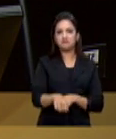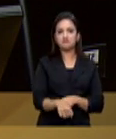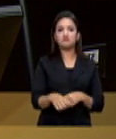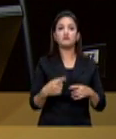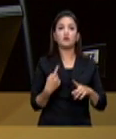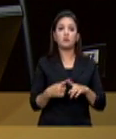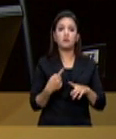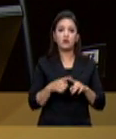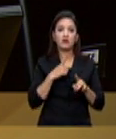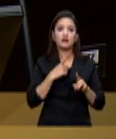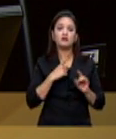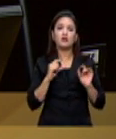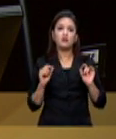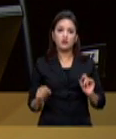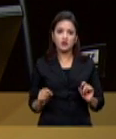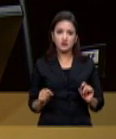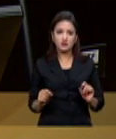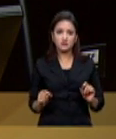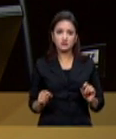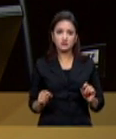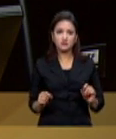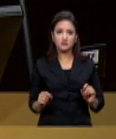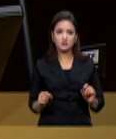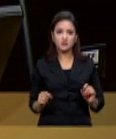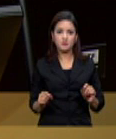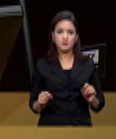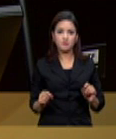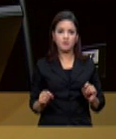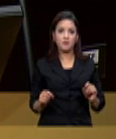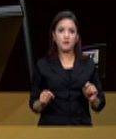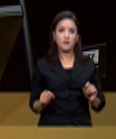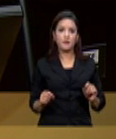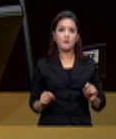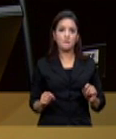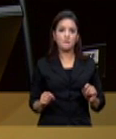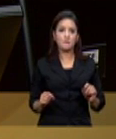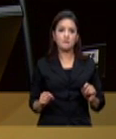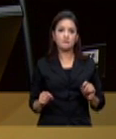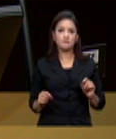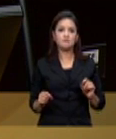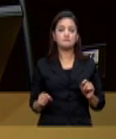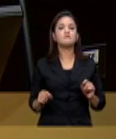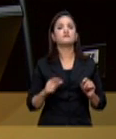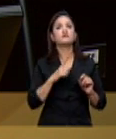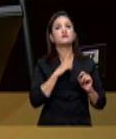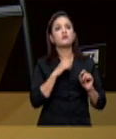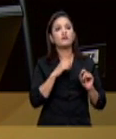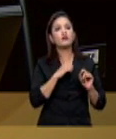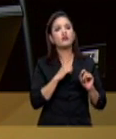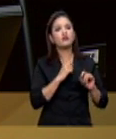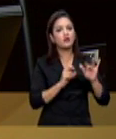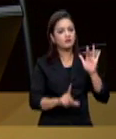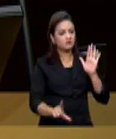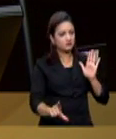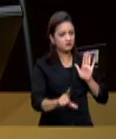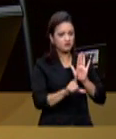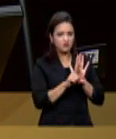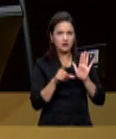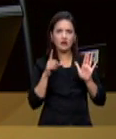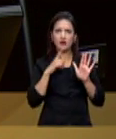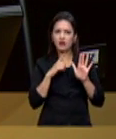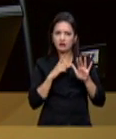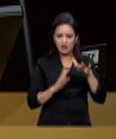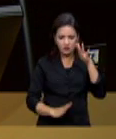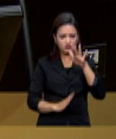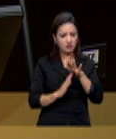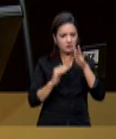maneira proporcional, buscando uma finalidade que está muito bem especificada. A observação que